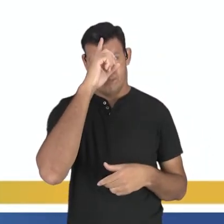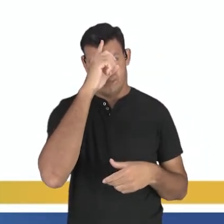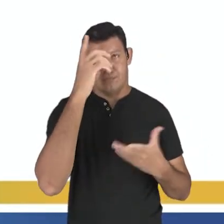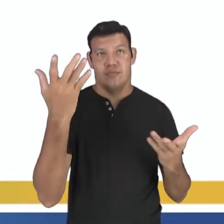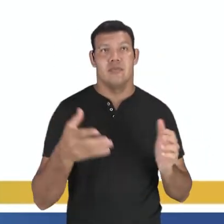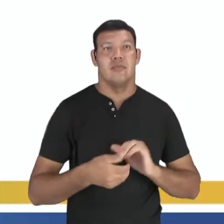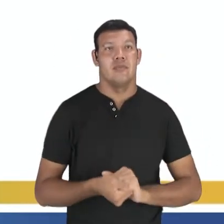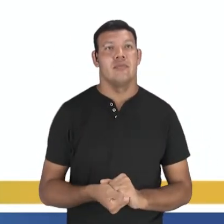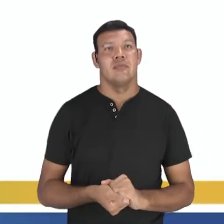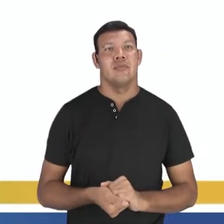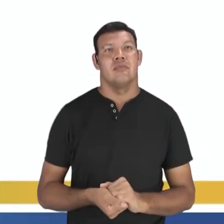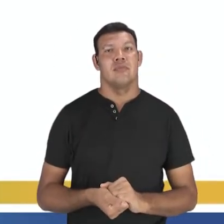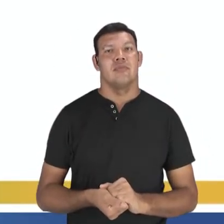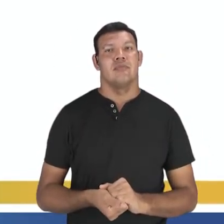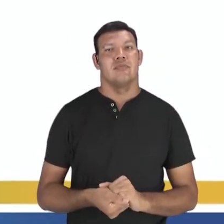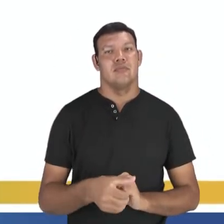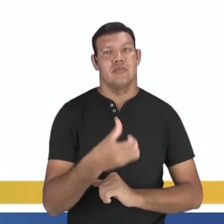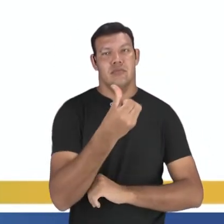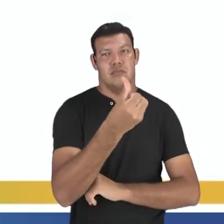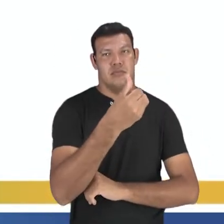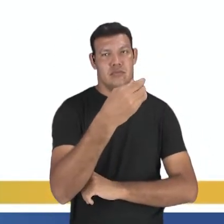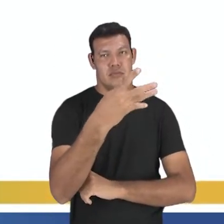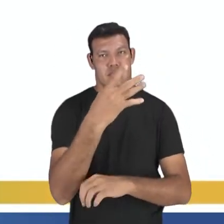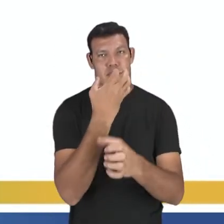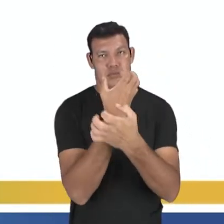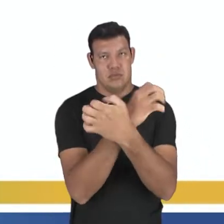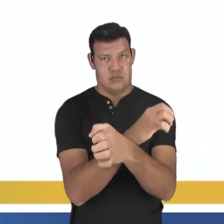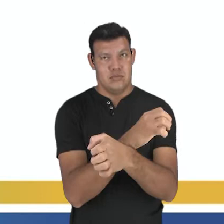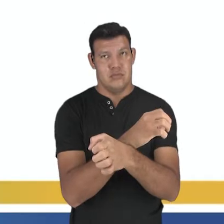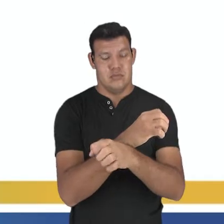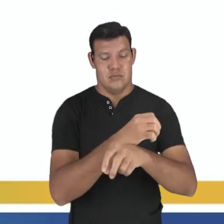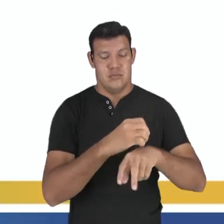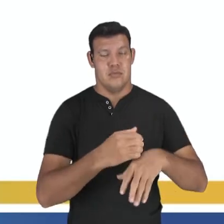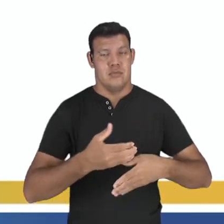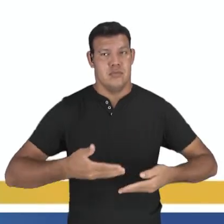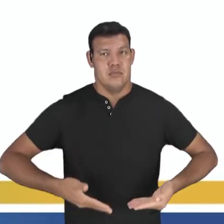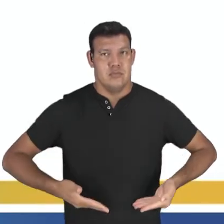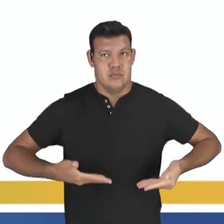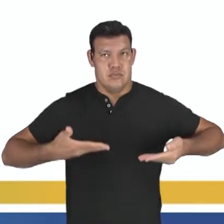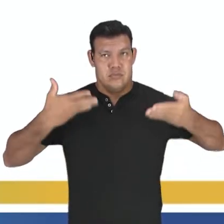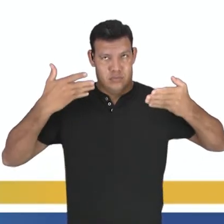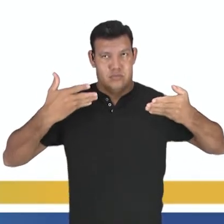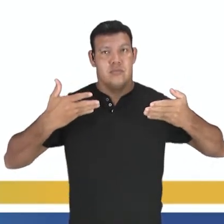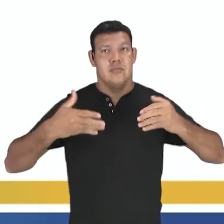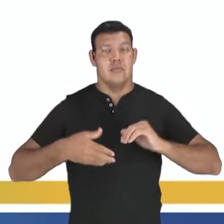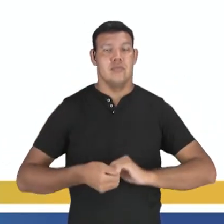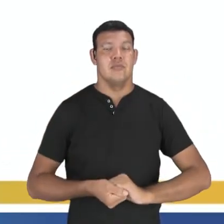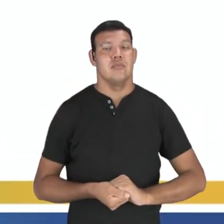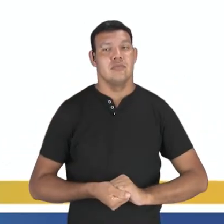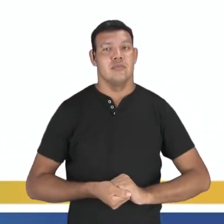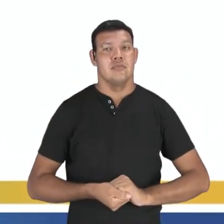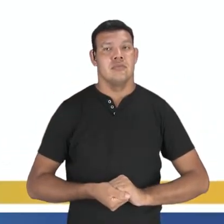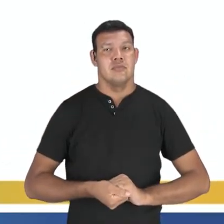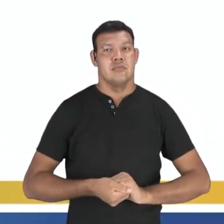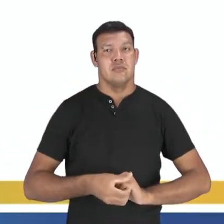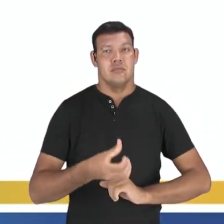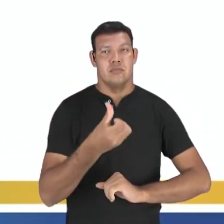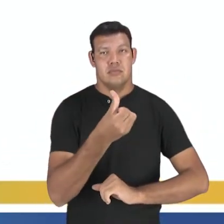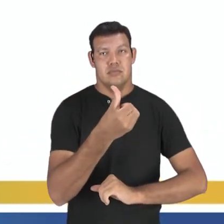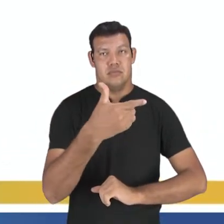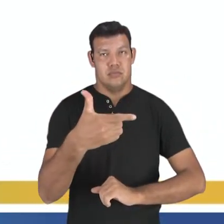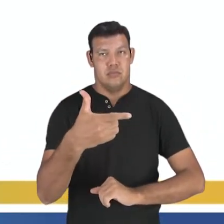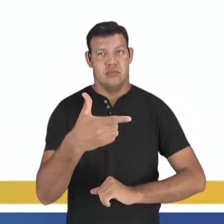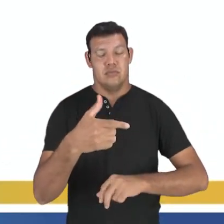exemplo? Nós temos cerca de 64 ossos nos membros superiores, tá? Incluindo a cintura escapular,